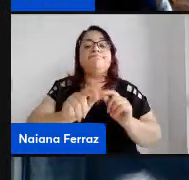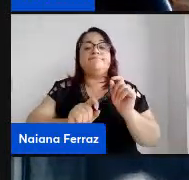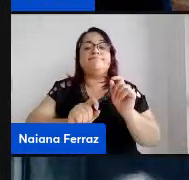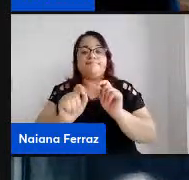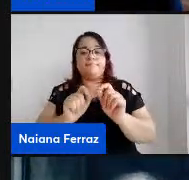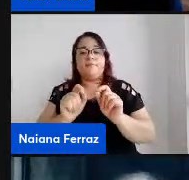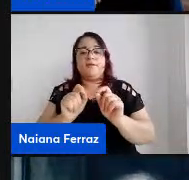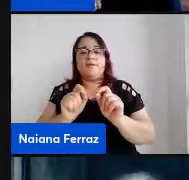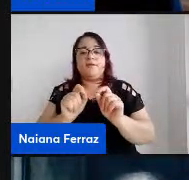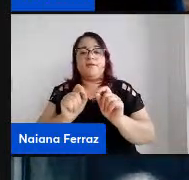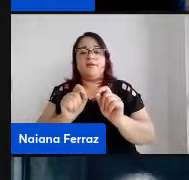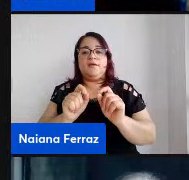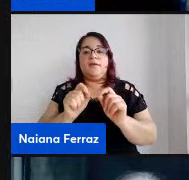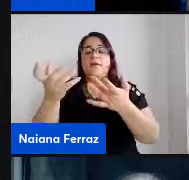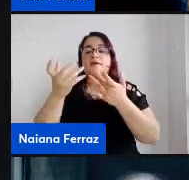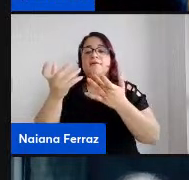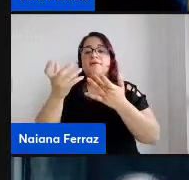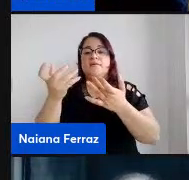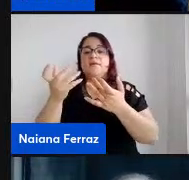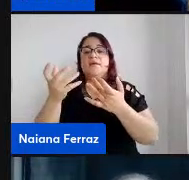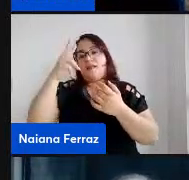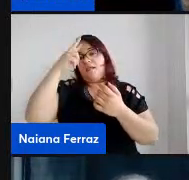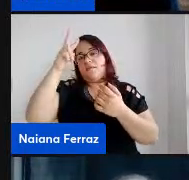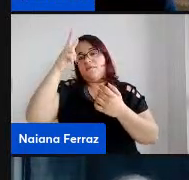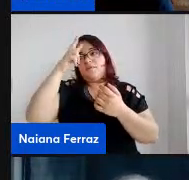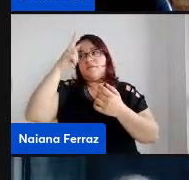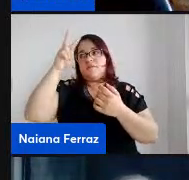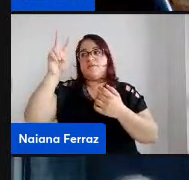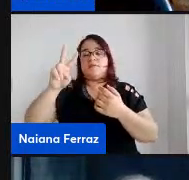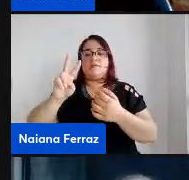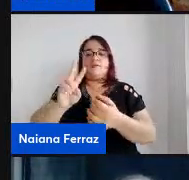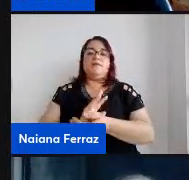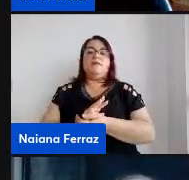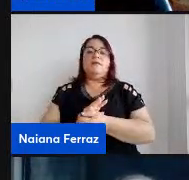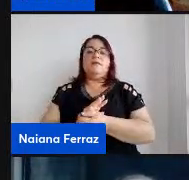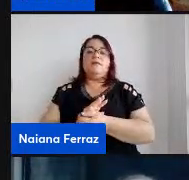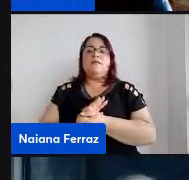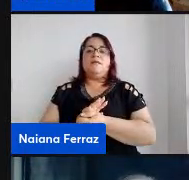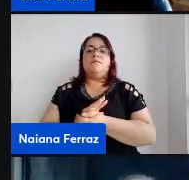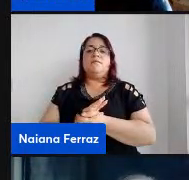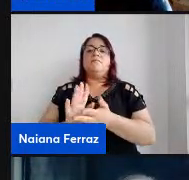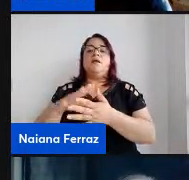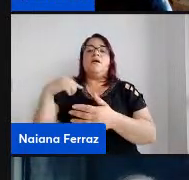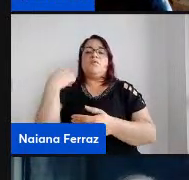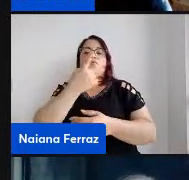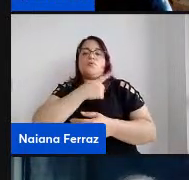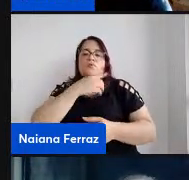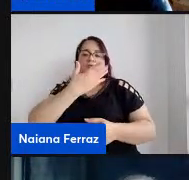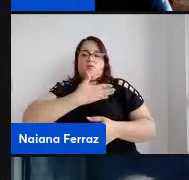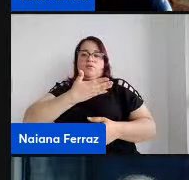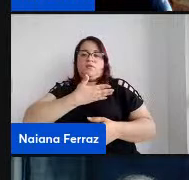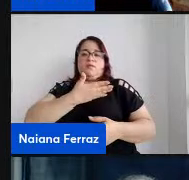queria lembrar, sobretudo, aos nossos colegas